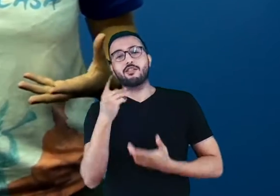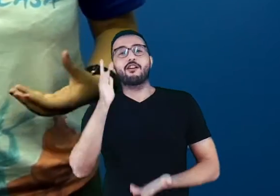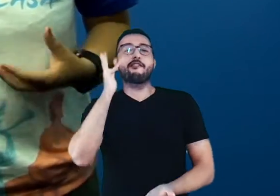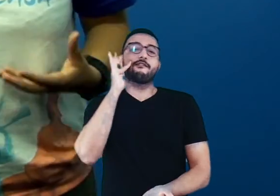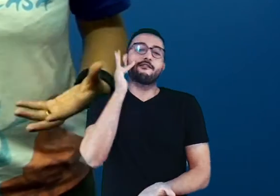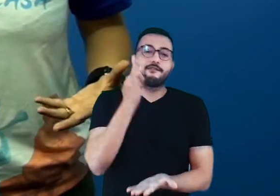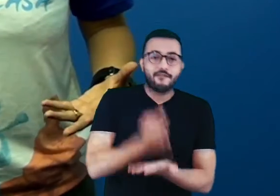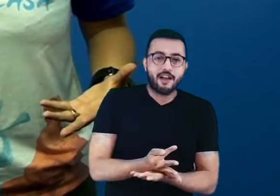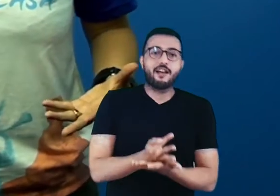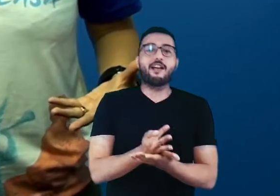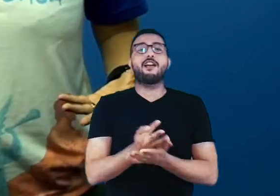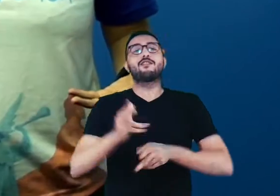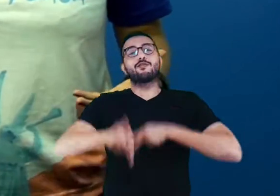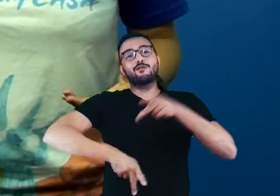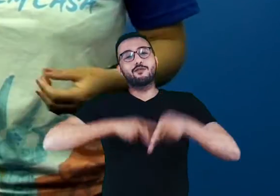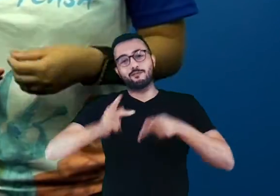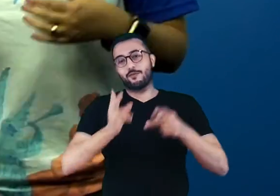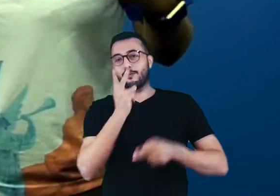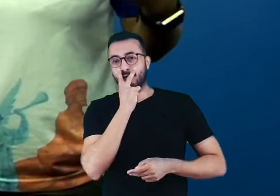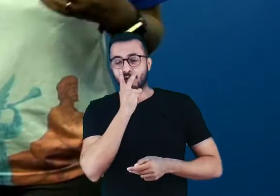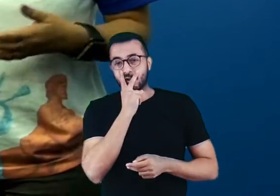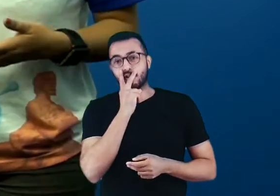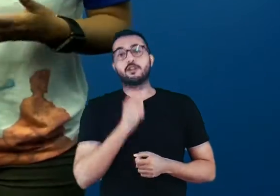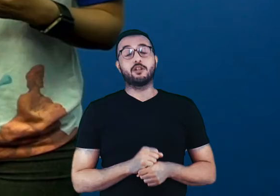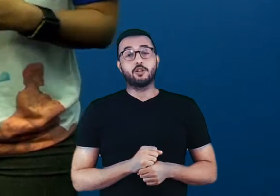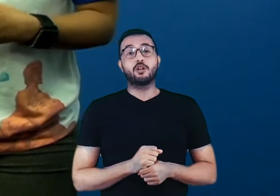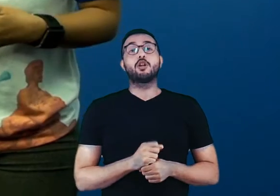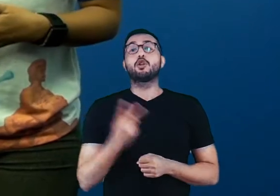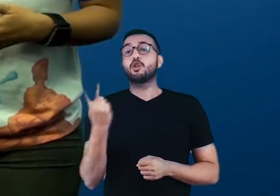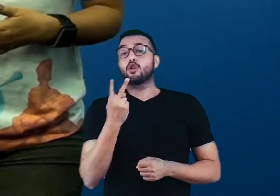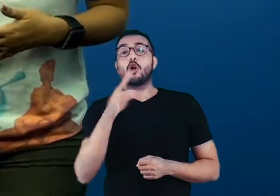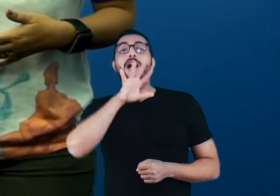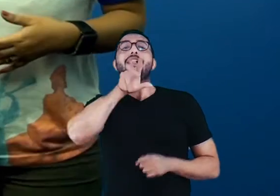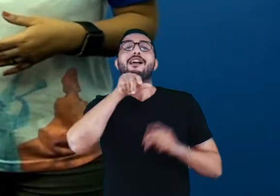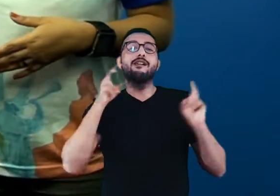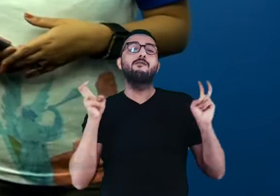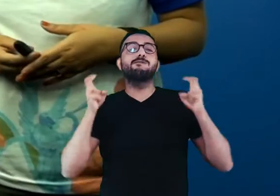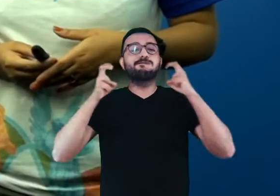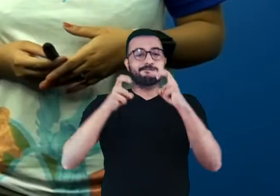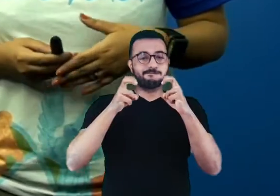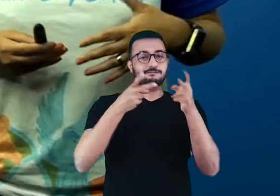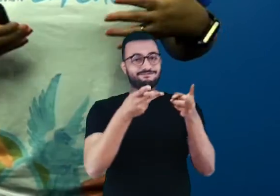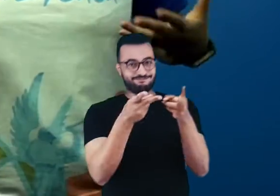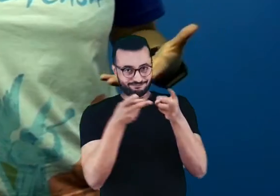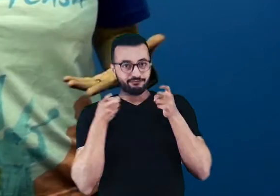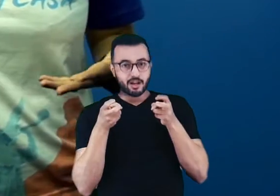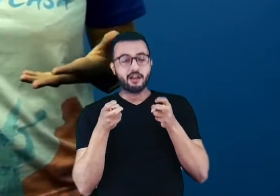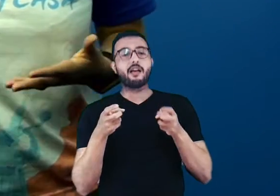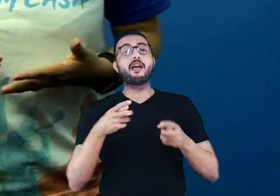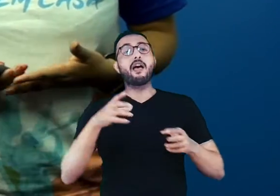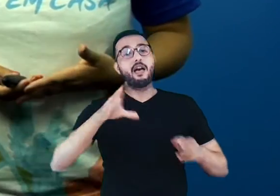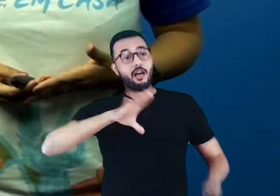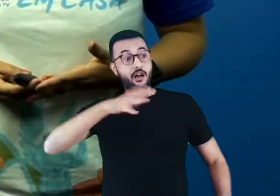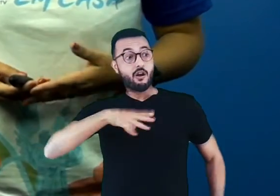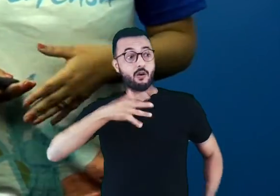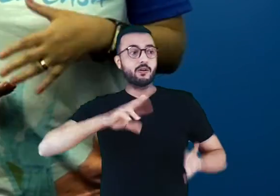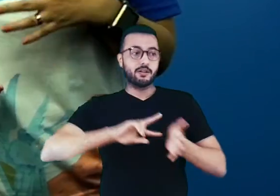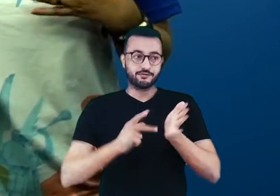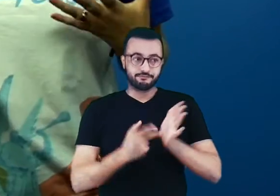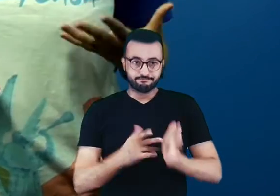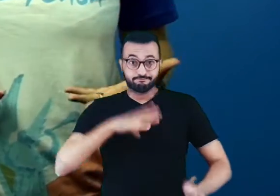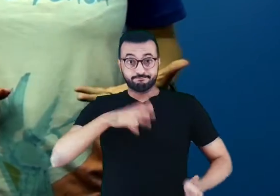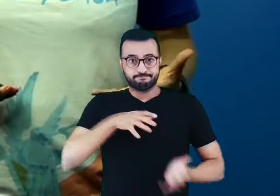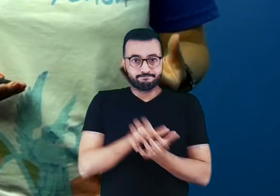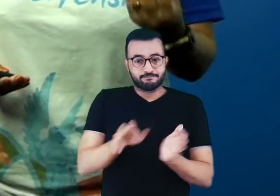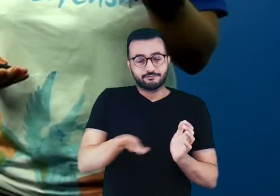fé, né, a fé do povo vitoriense. Os dois leões que a gente pode perceber representam a bravura dos pernambucanos.